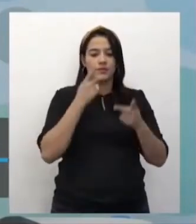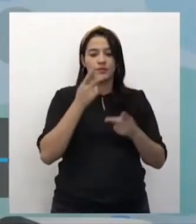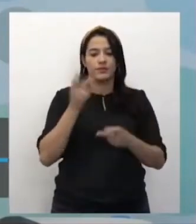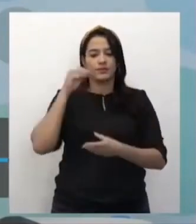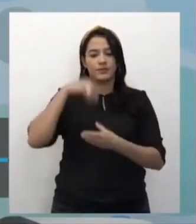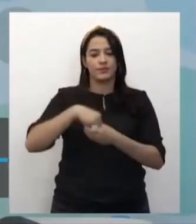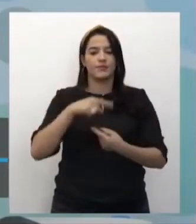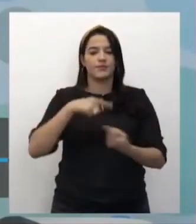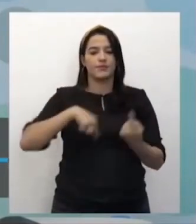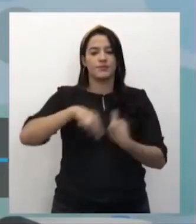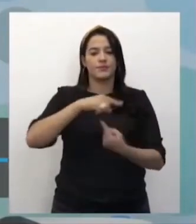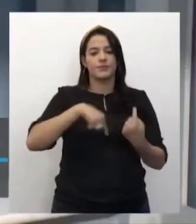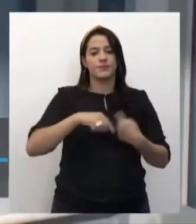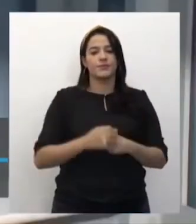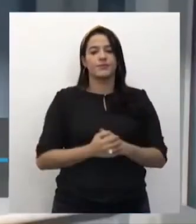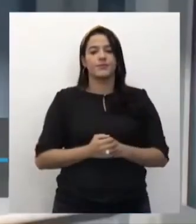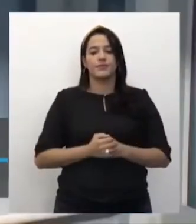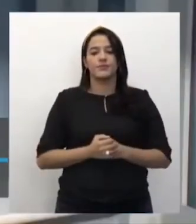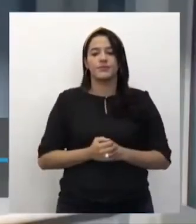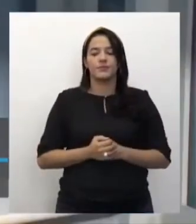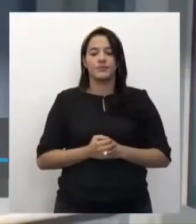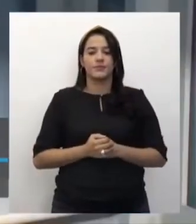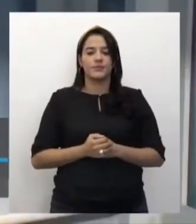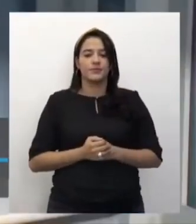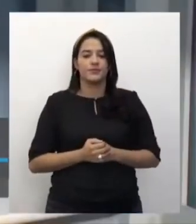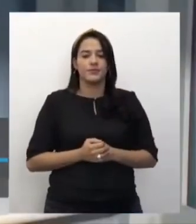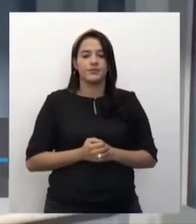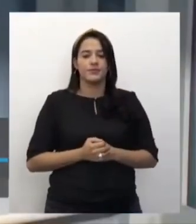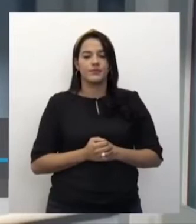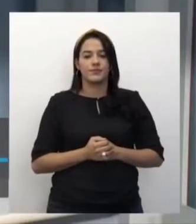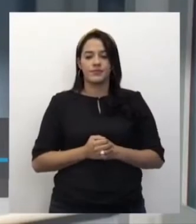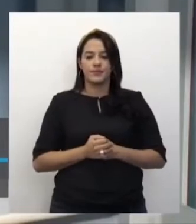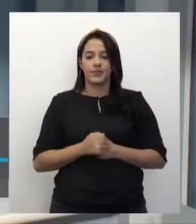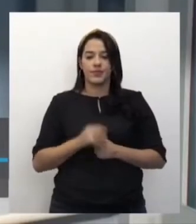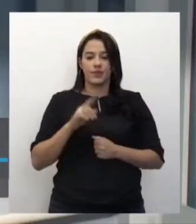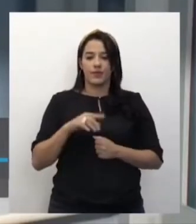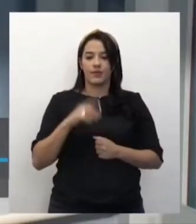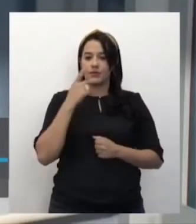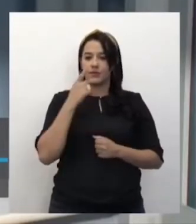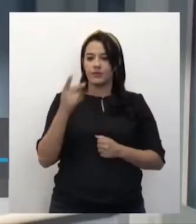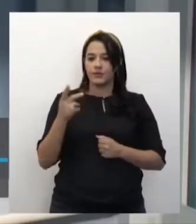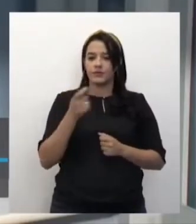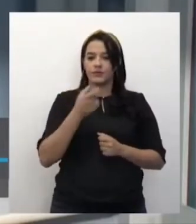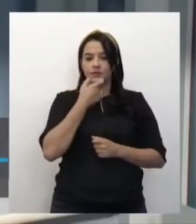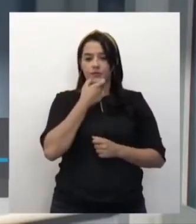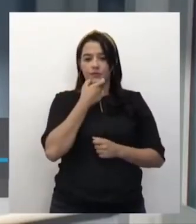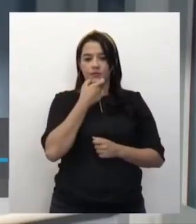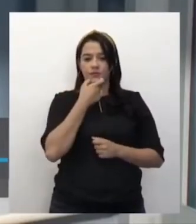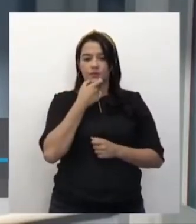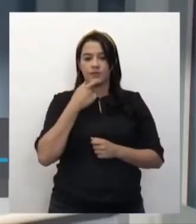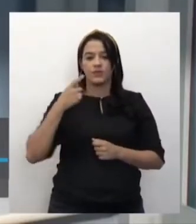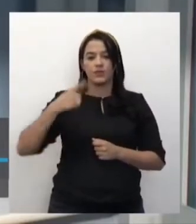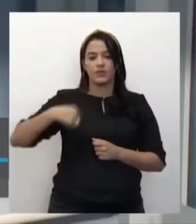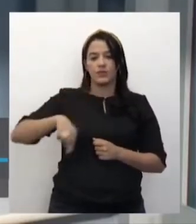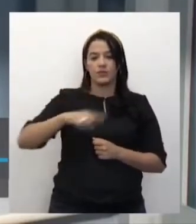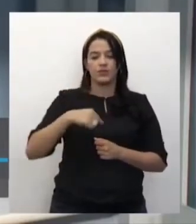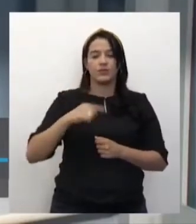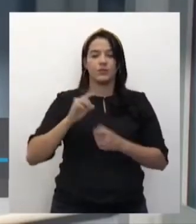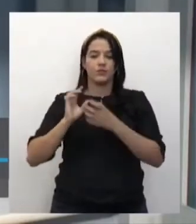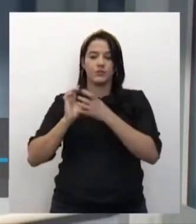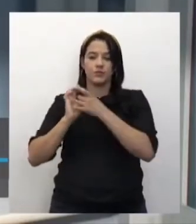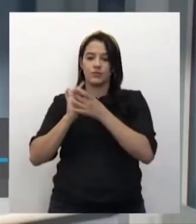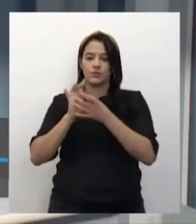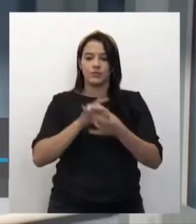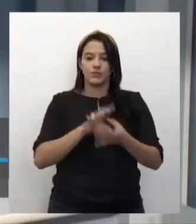nesse meio. Legal. Observem aí, como o Leandro falou, mesmo sendo inglês, aqui no